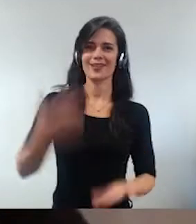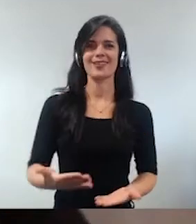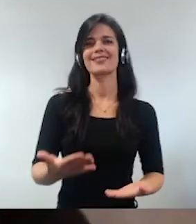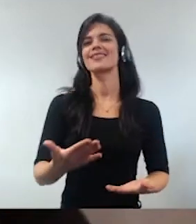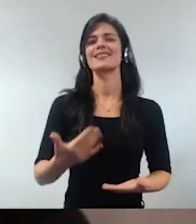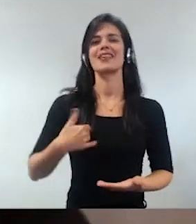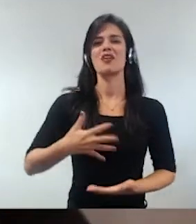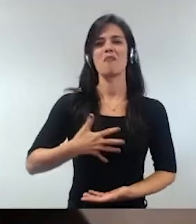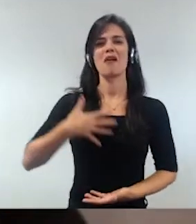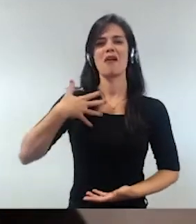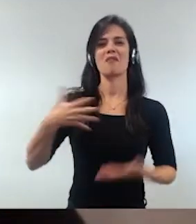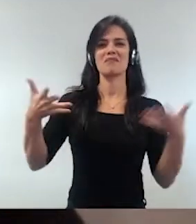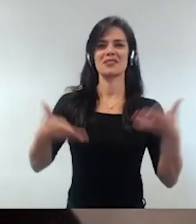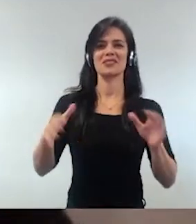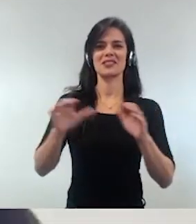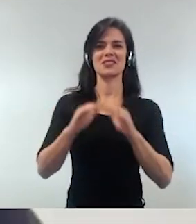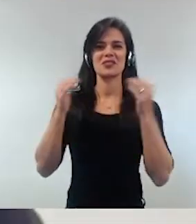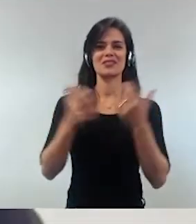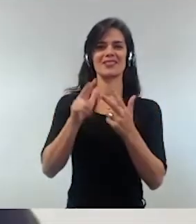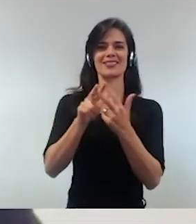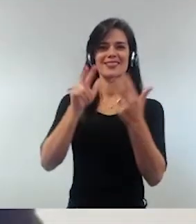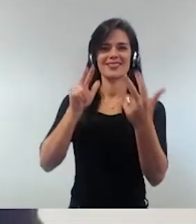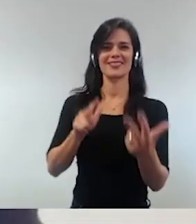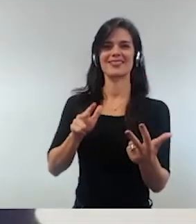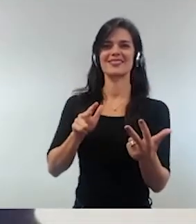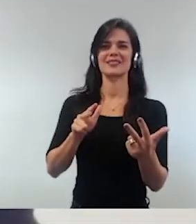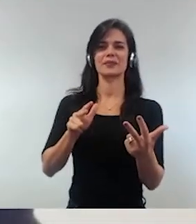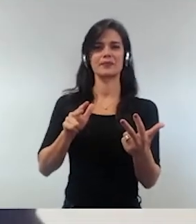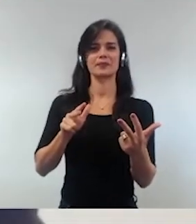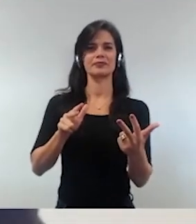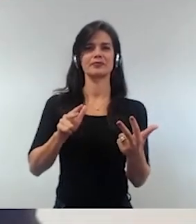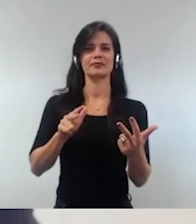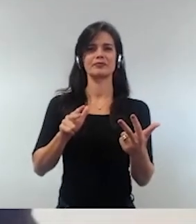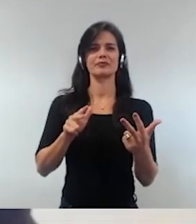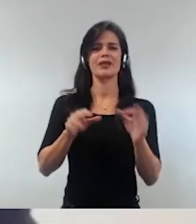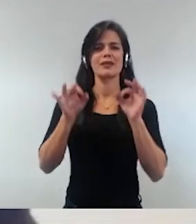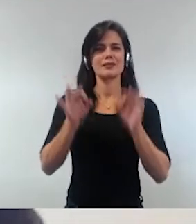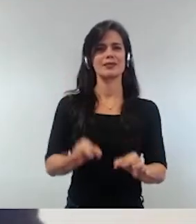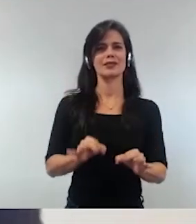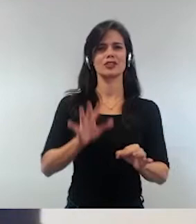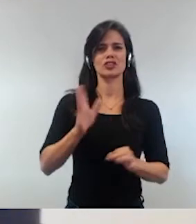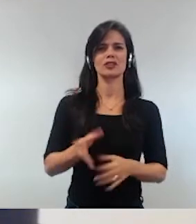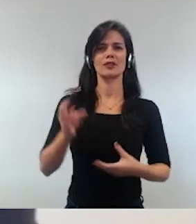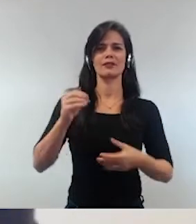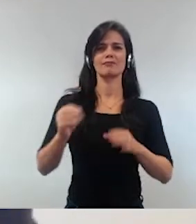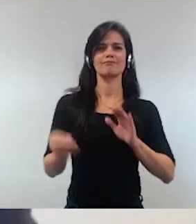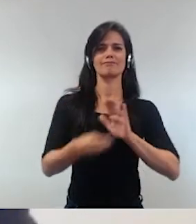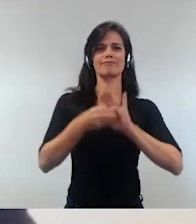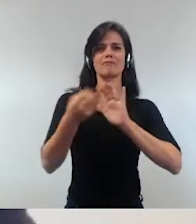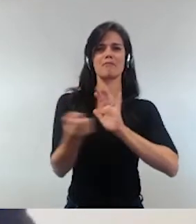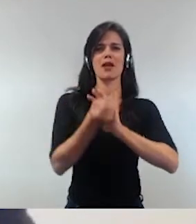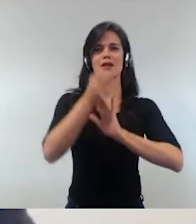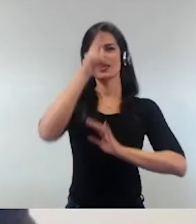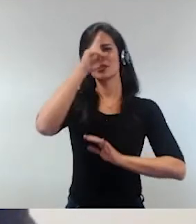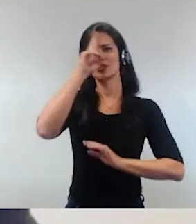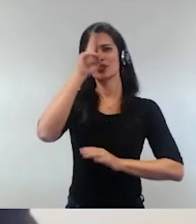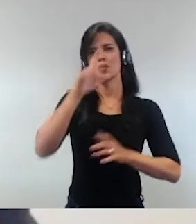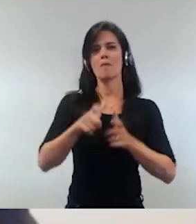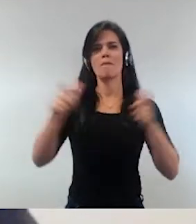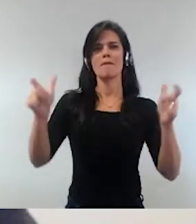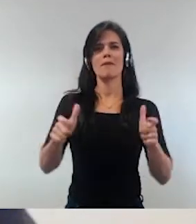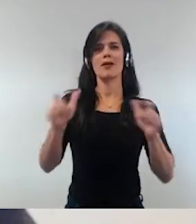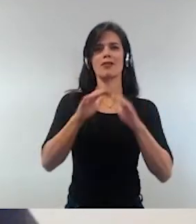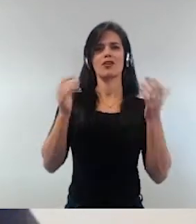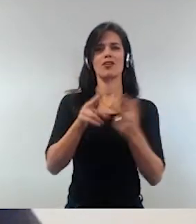participar desse Congresso Digital, que certamente já entrou para a história como o maior evento digital da